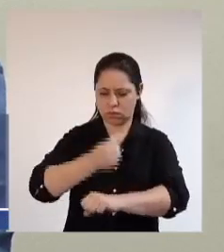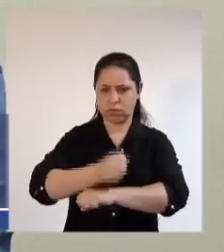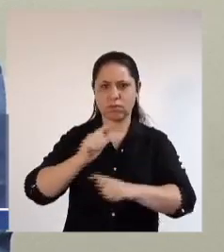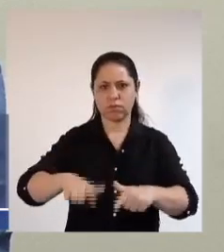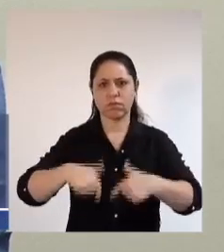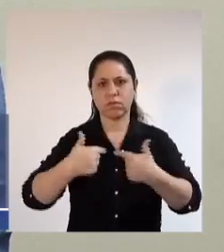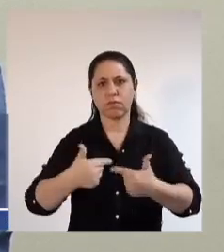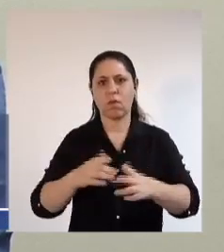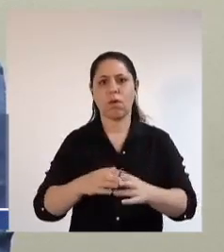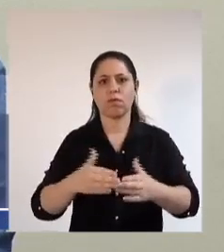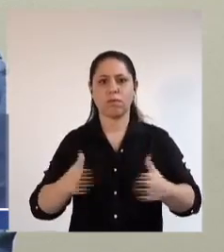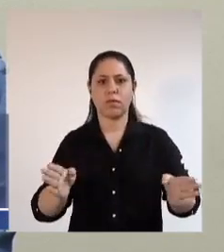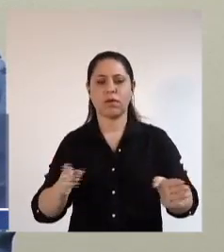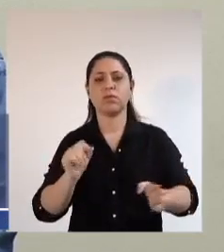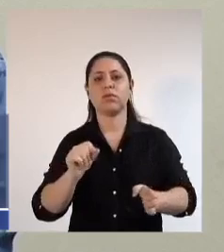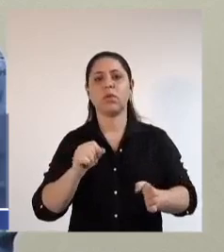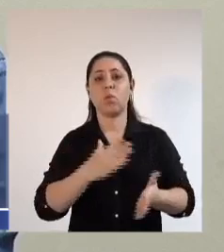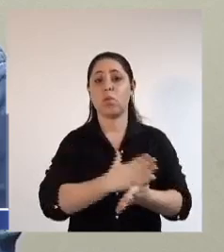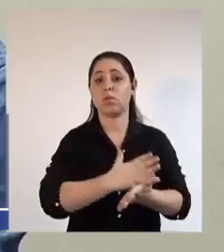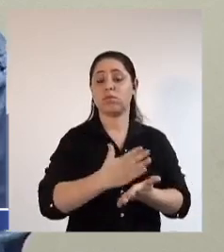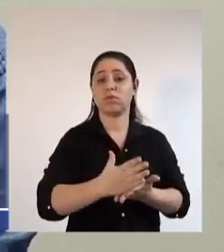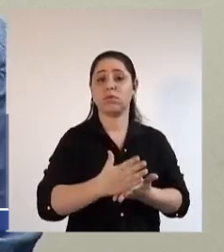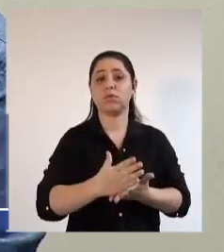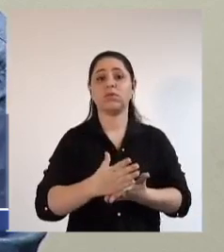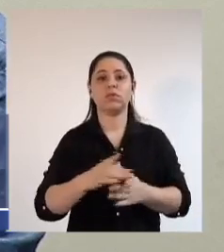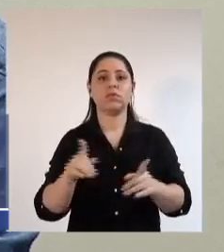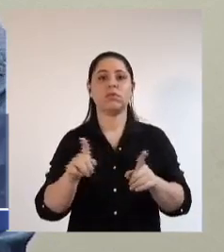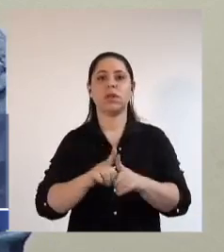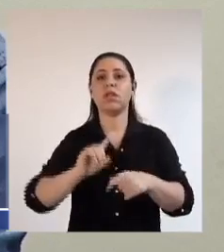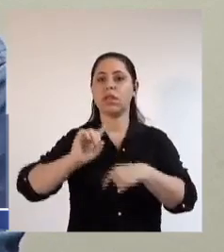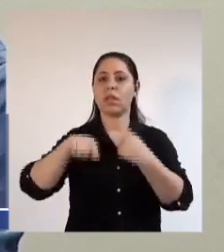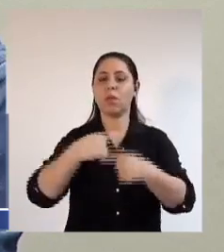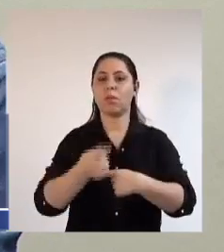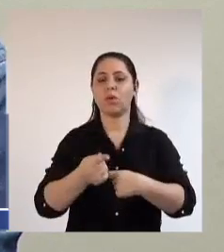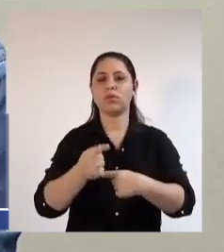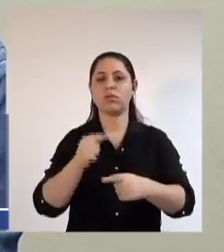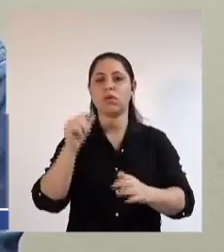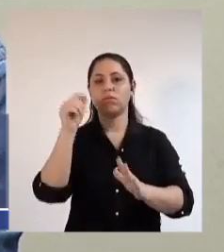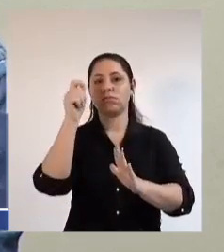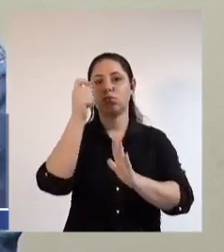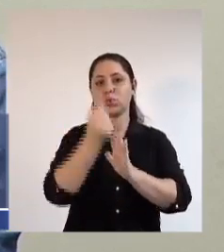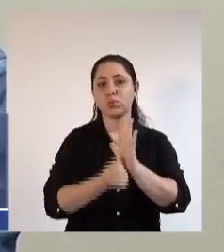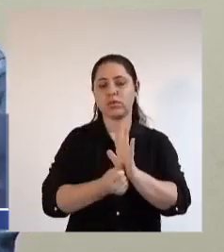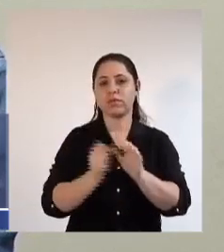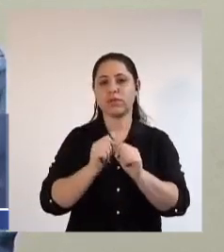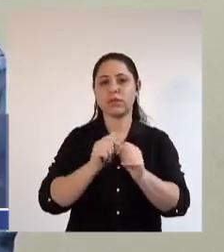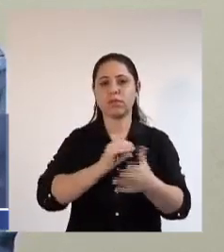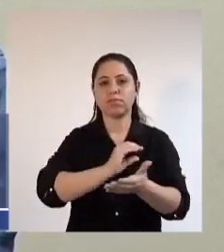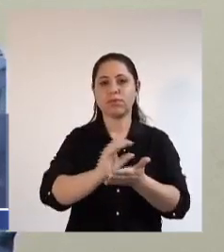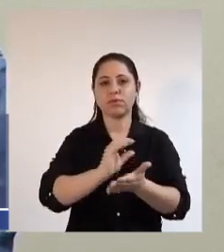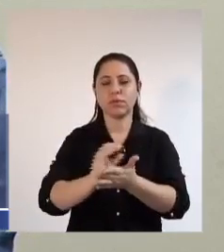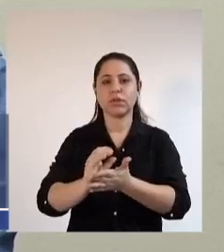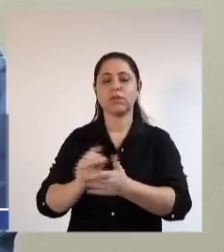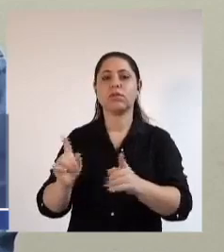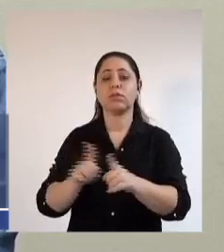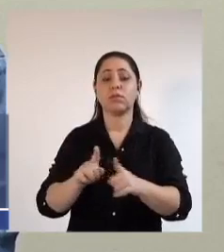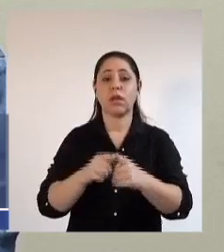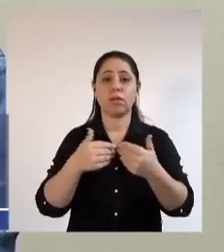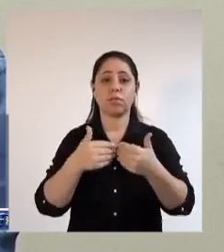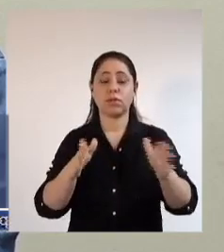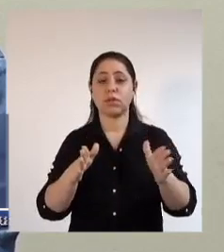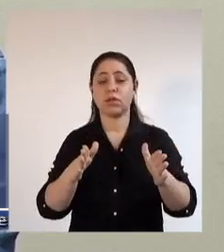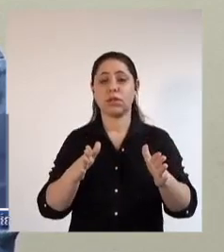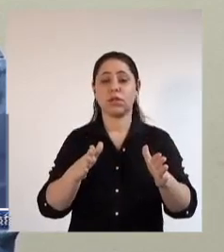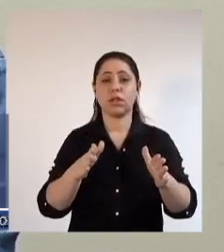abrir imediatamente após uma licitação abrir para visitação o parque estadual das ilhas e várzeas